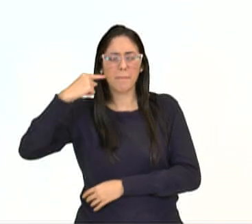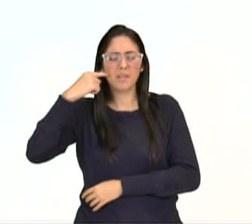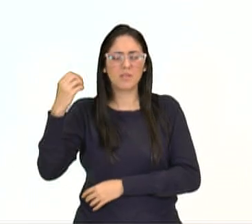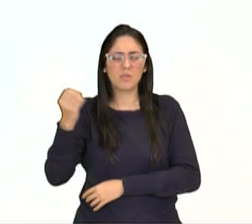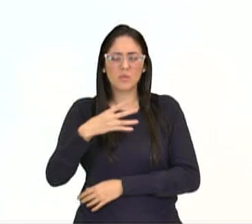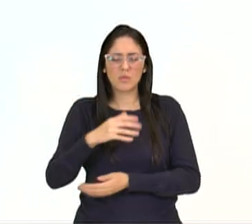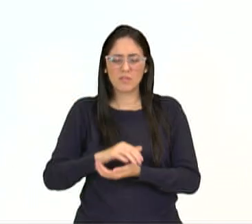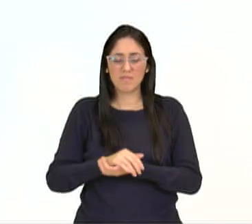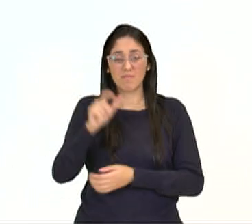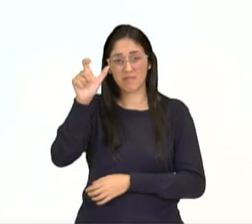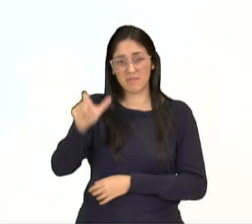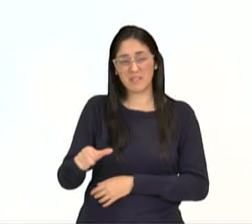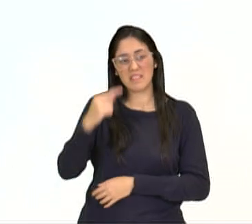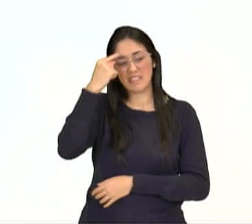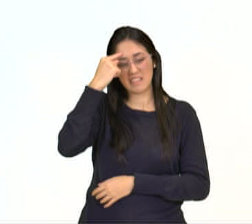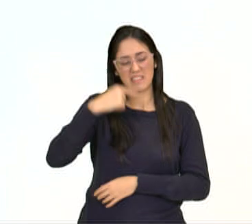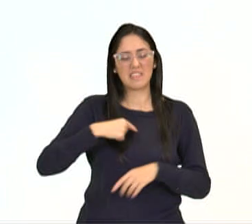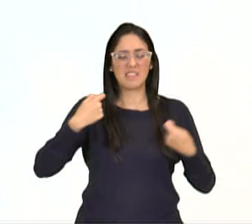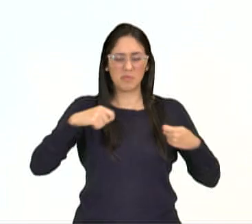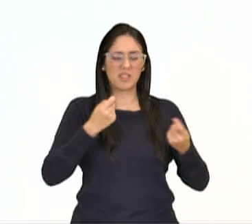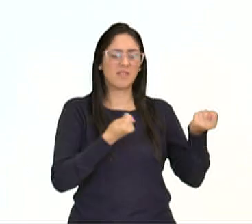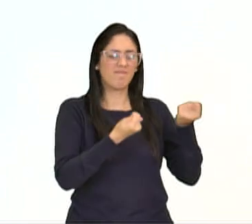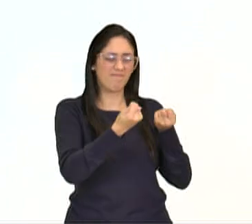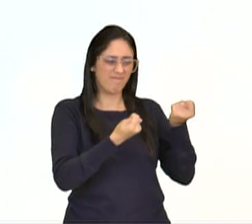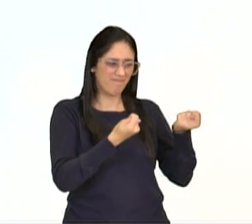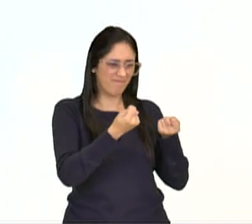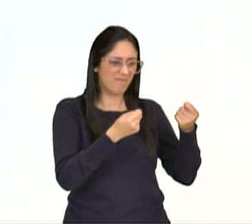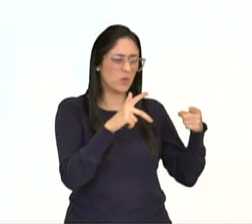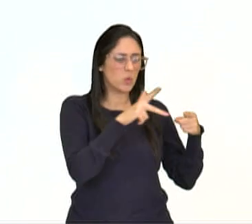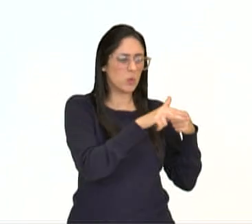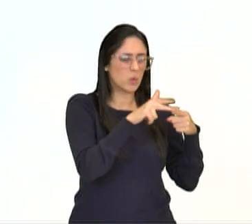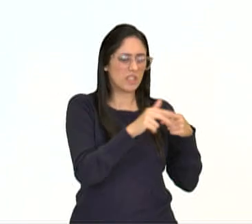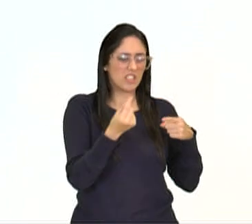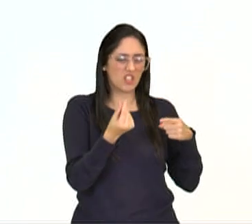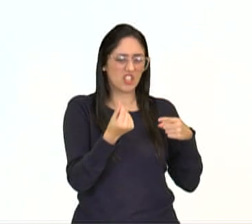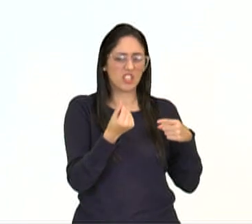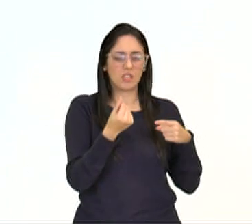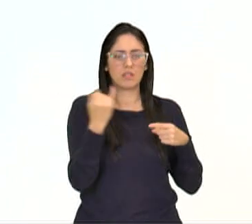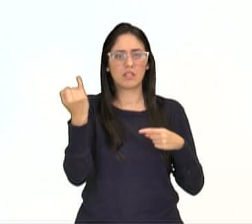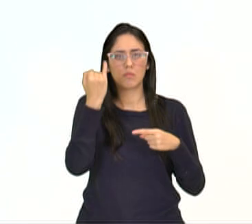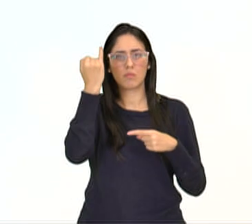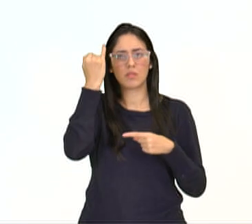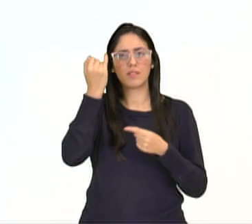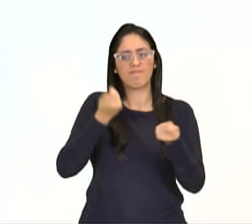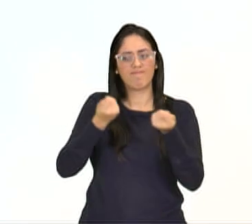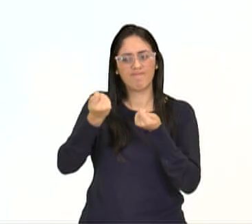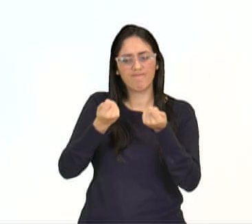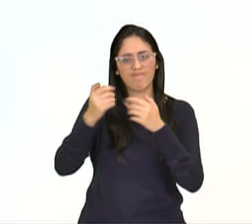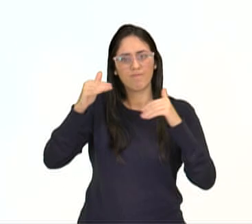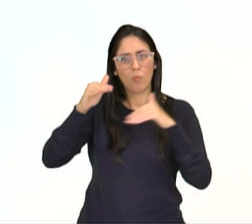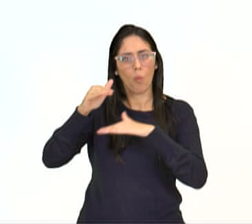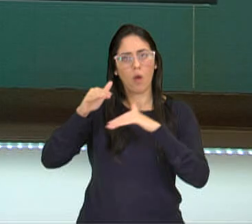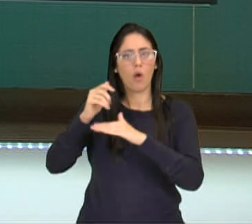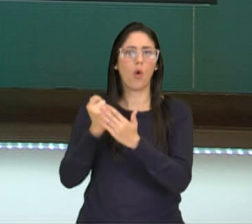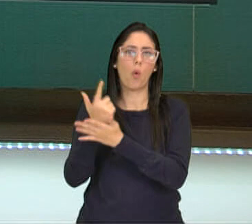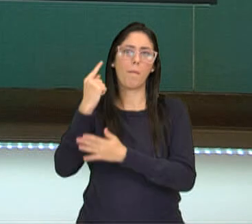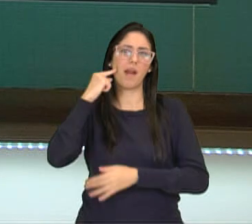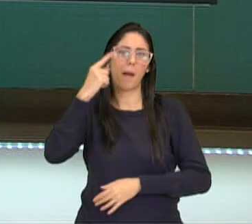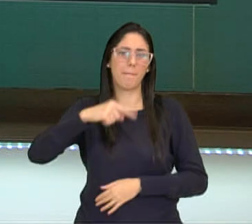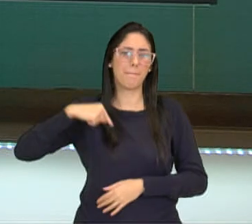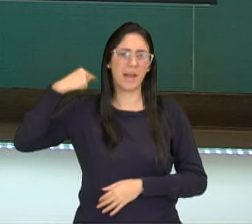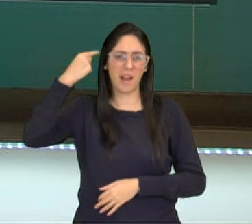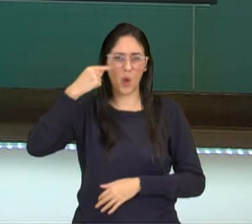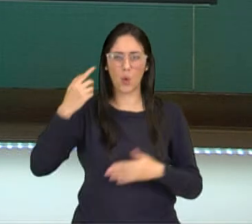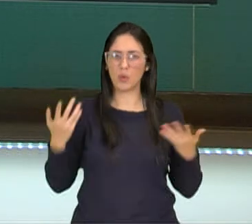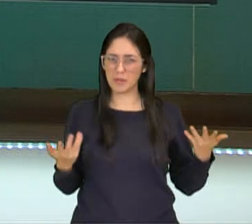que precisa cortar algum gasto e economizar dinheiro para ele poder trocar o pneu. Tranquilo? Já entendemos